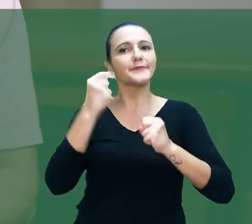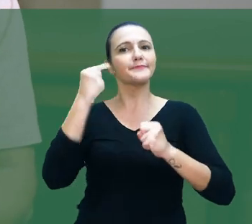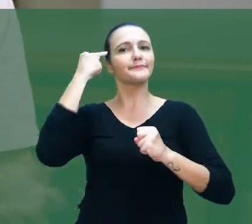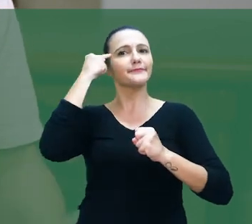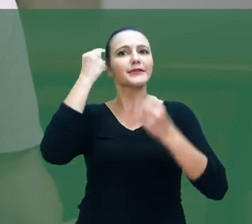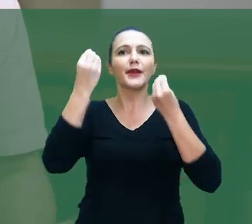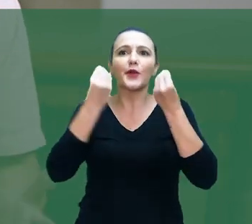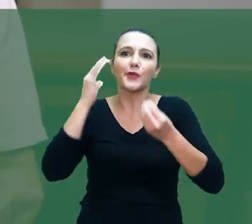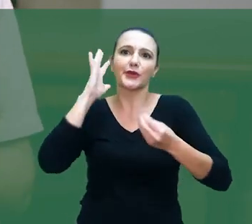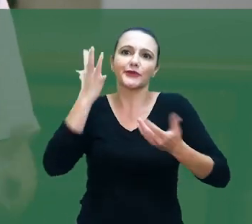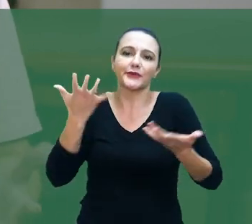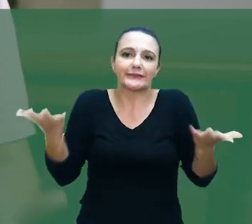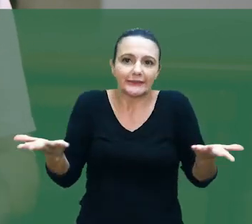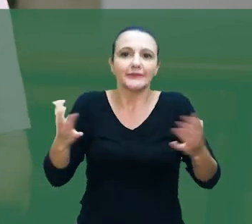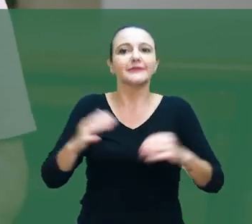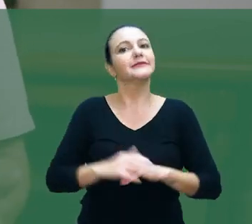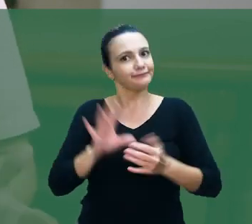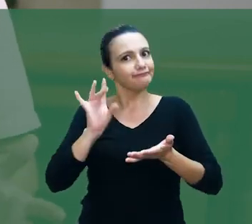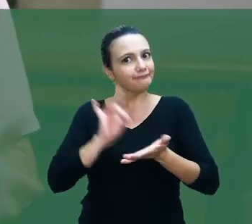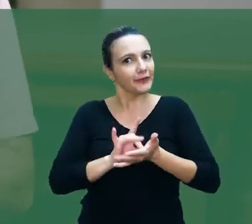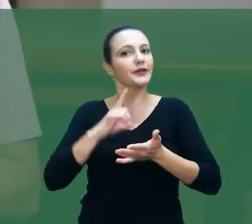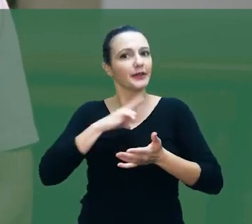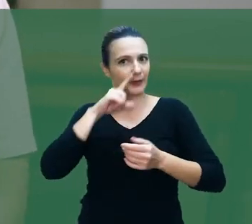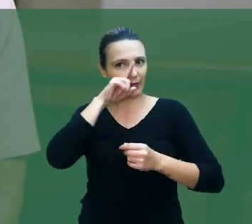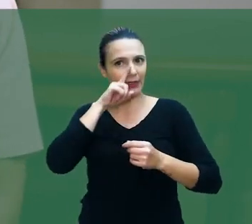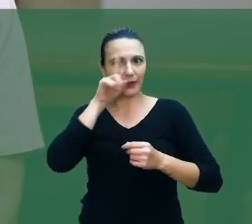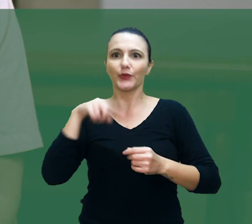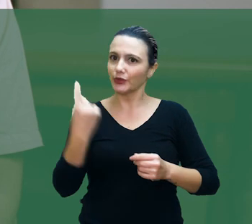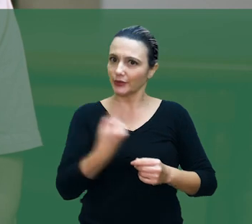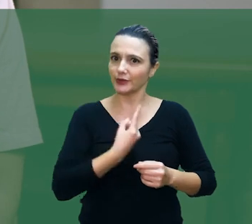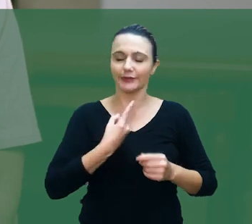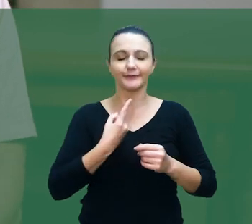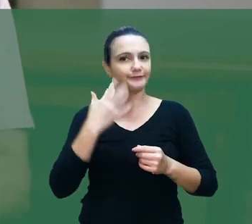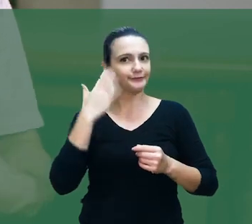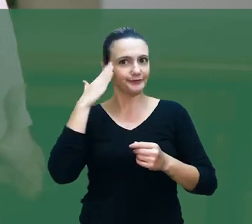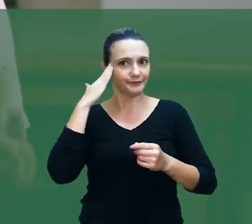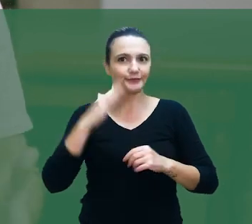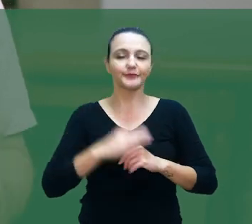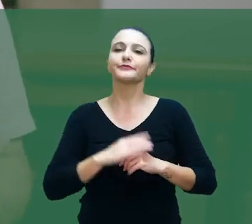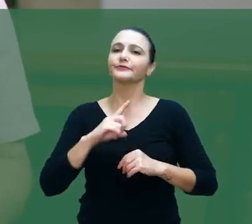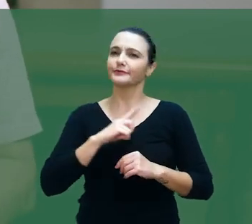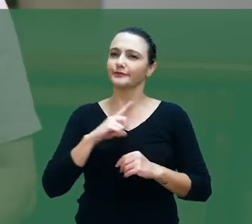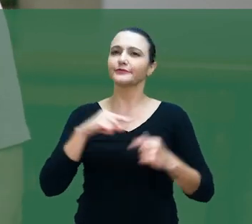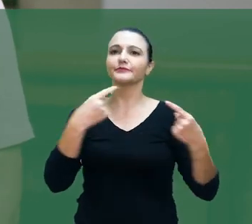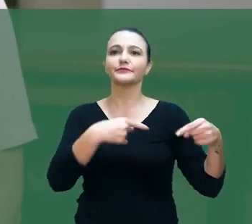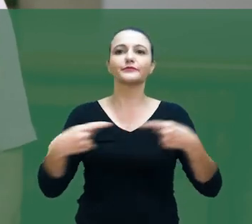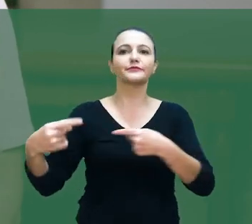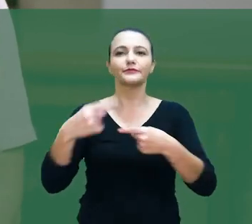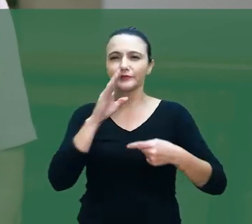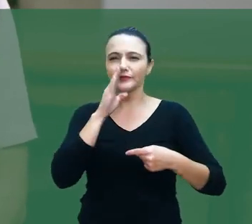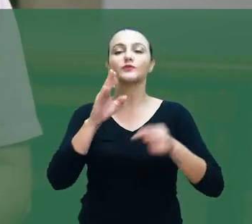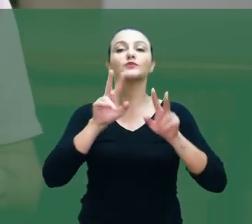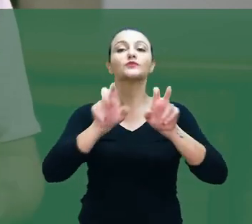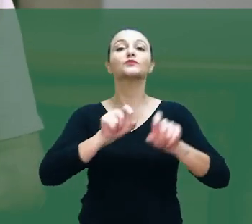pode lidar com eles. Então é algo que de fato tem riscos que eu acho que todos nós reconhecemos. E aí vem um debate principalmente sobre a